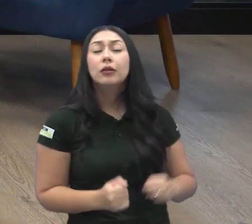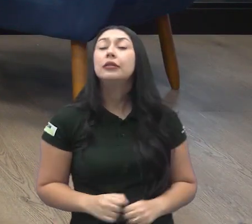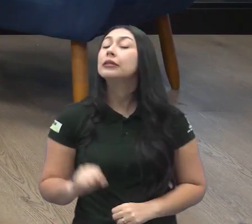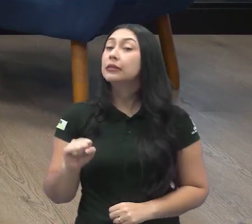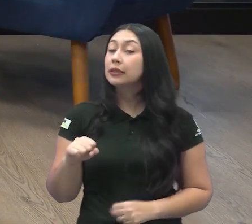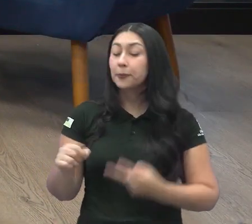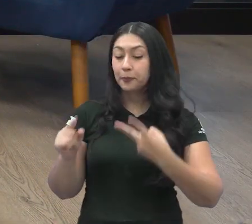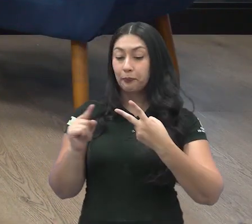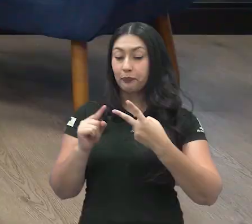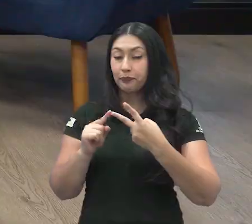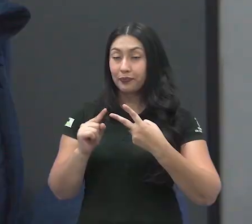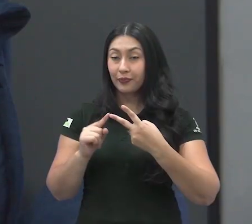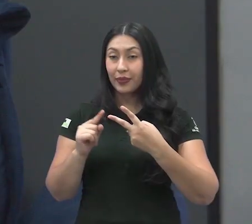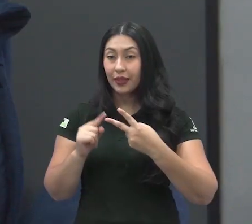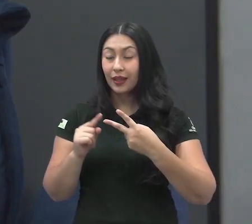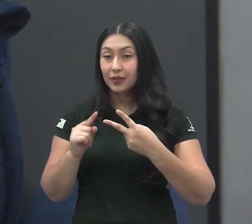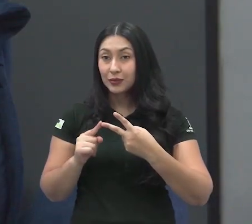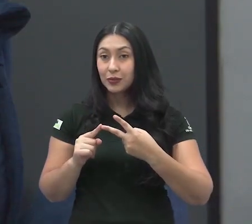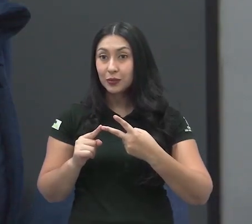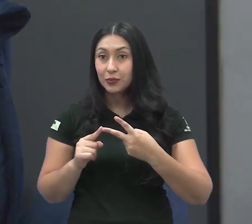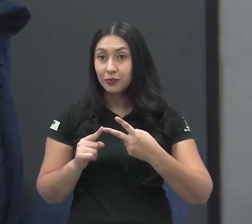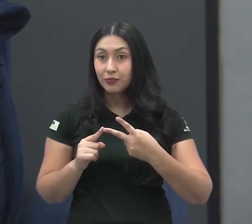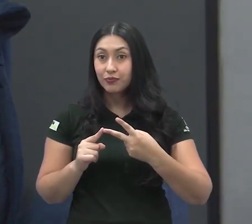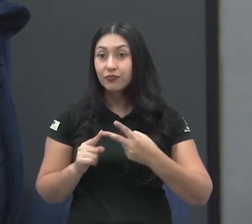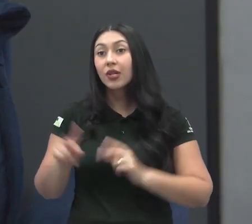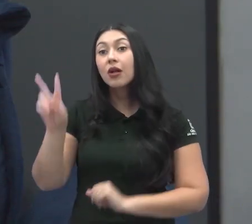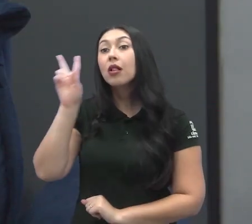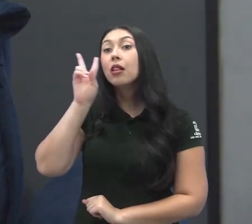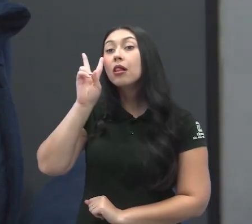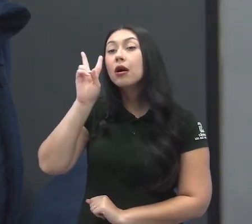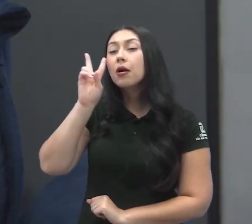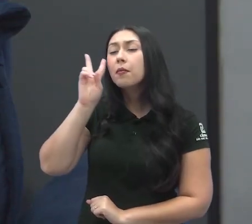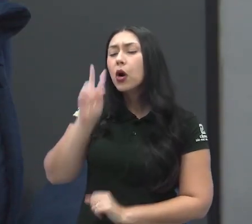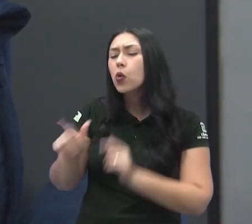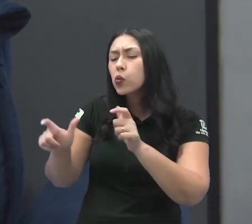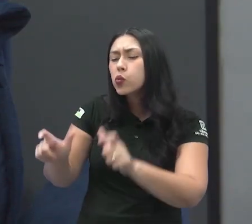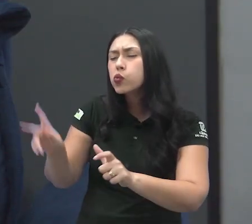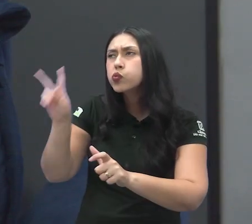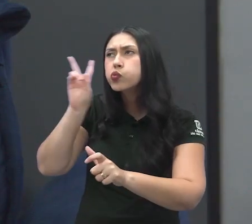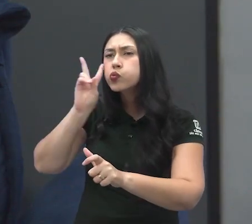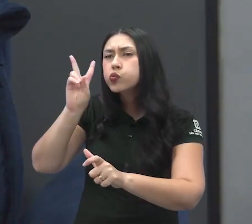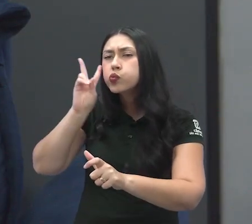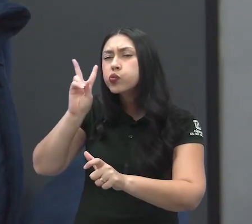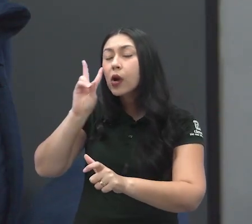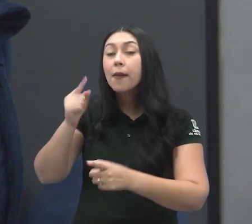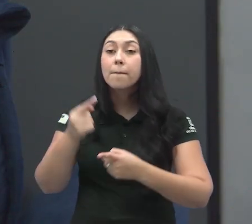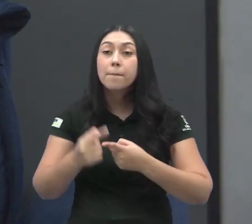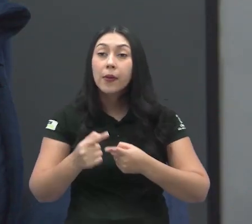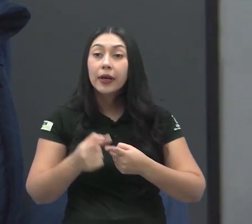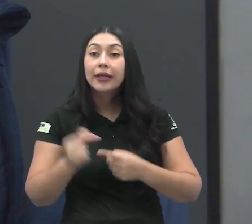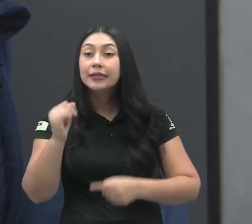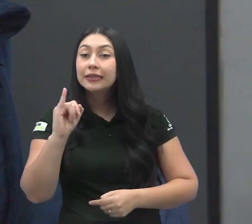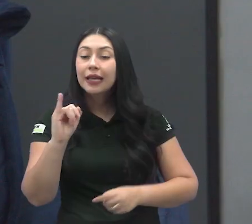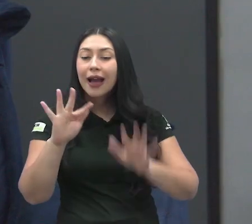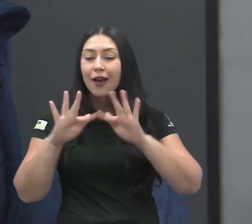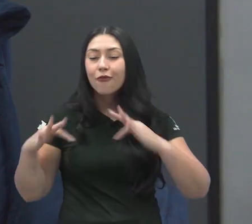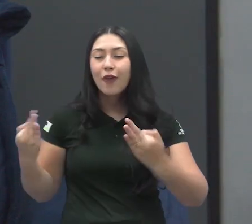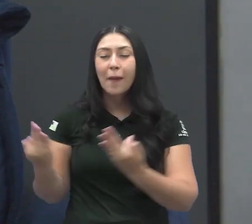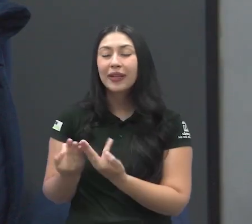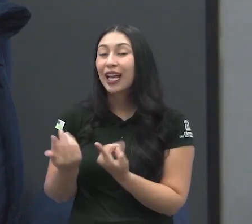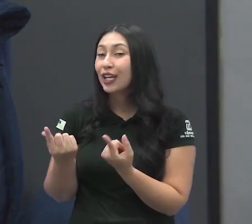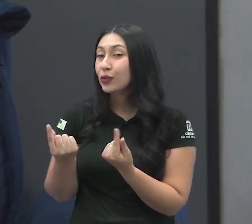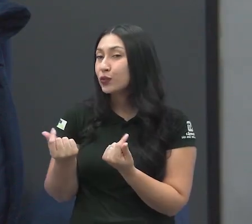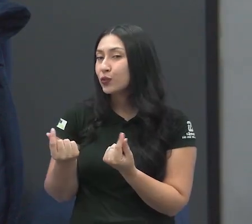sepultamento. E o segundo é o do memorial, porque Porventura, se houver famílias que